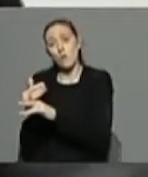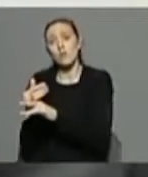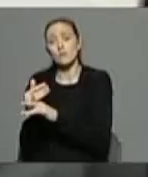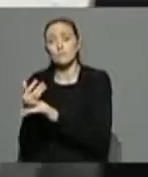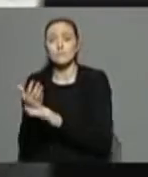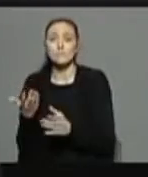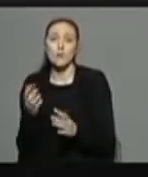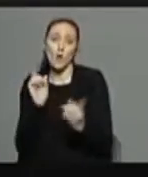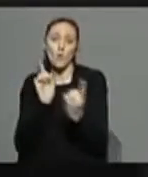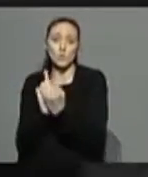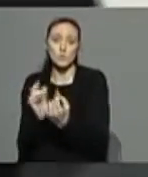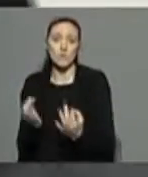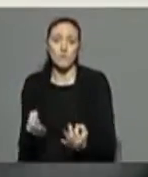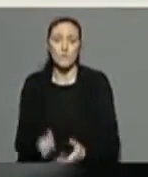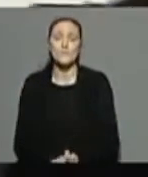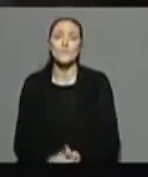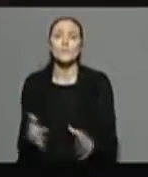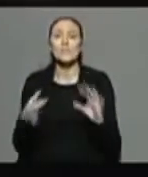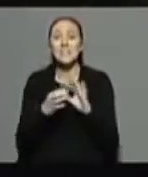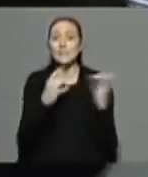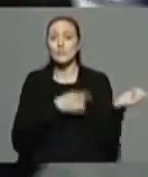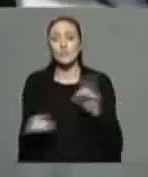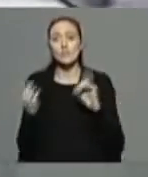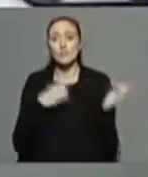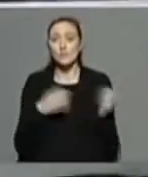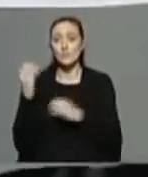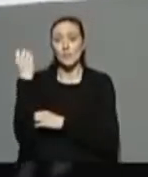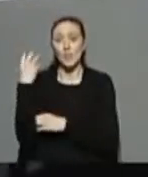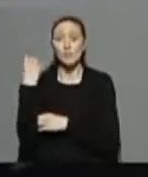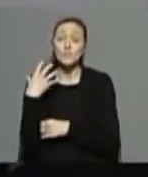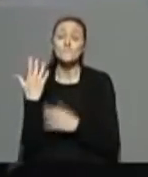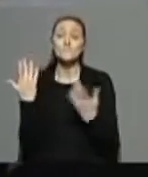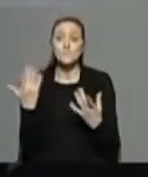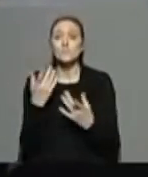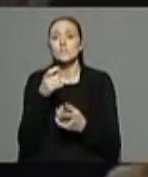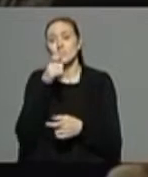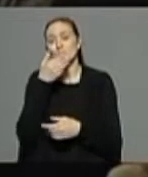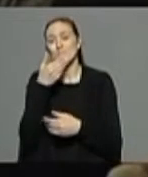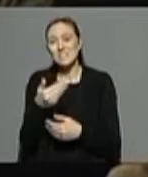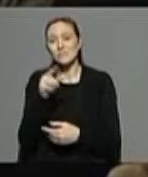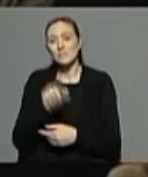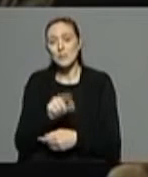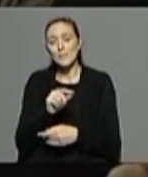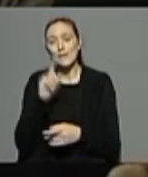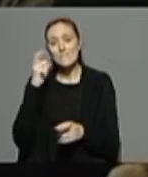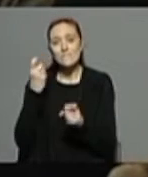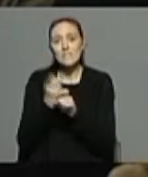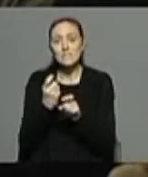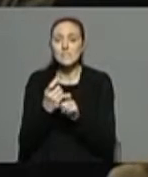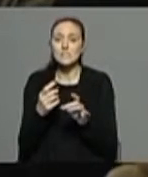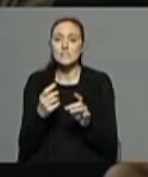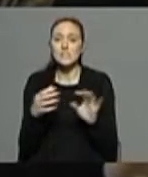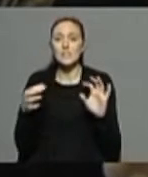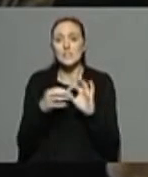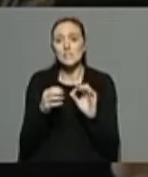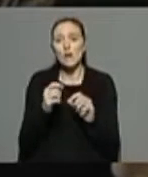aceder. No que diz respeito aos transportes de mercadorias, os conselheiros pediram também que fosse verificada a regularidade das ligações entre as